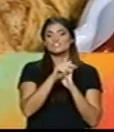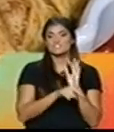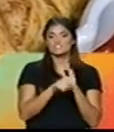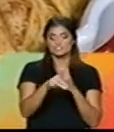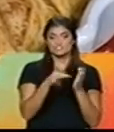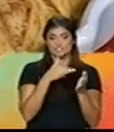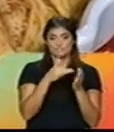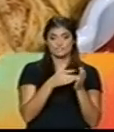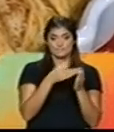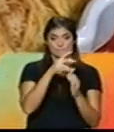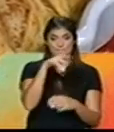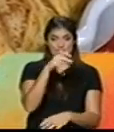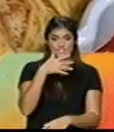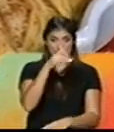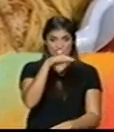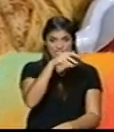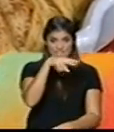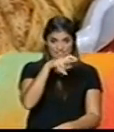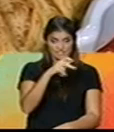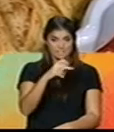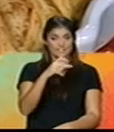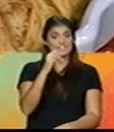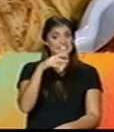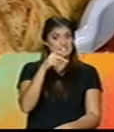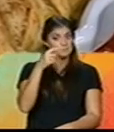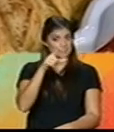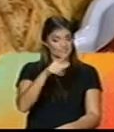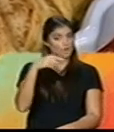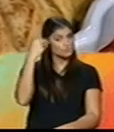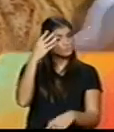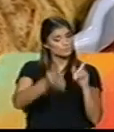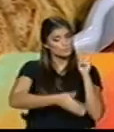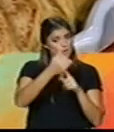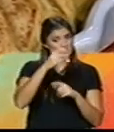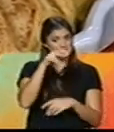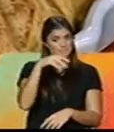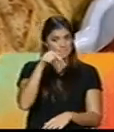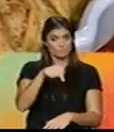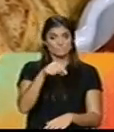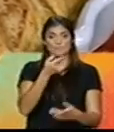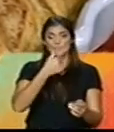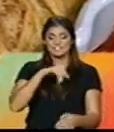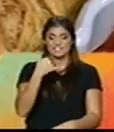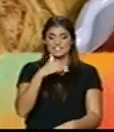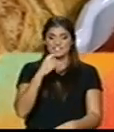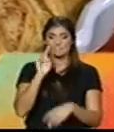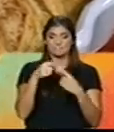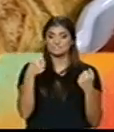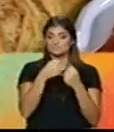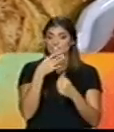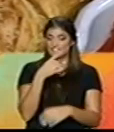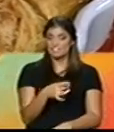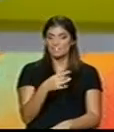deste livro, Pitada Indiscreta da Isabel dos Santos. Era um sonho, foi tornado realidade e a Isabel volta hoje à Praça da Alegria depois de ter passado pelos duelos de